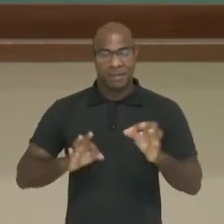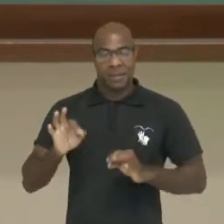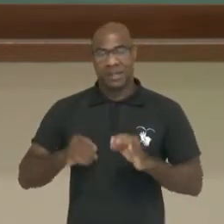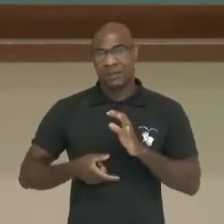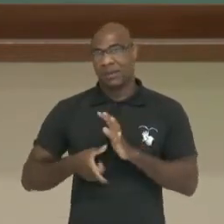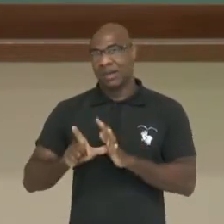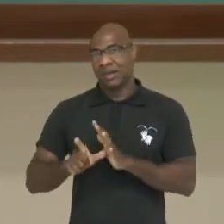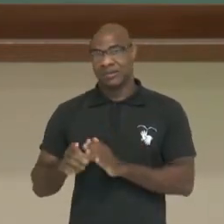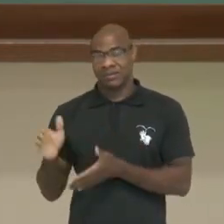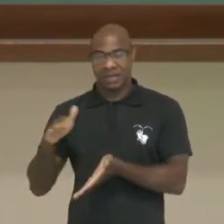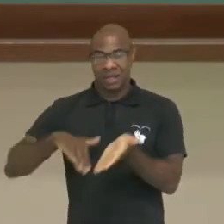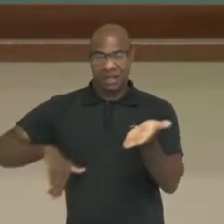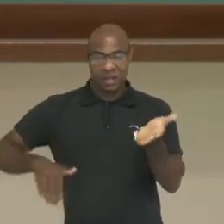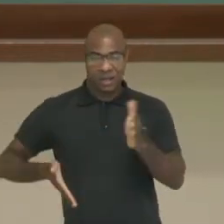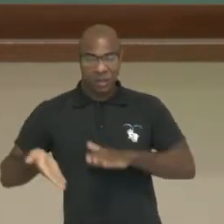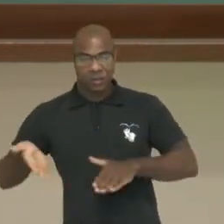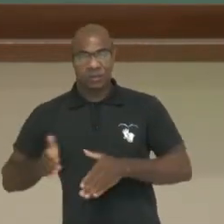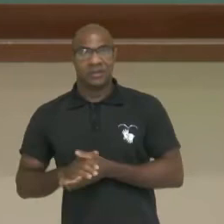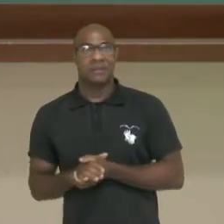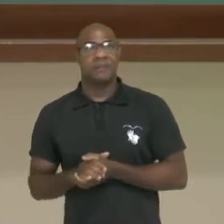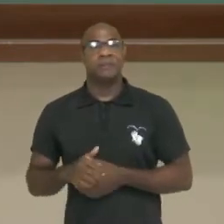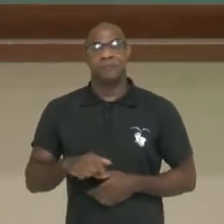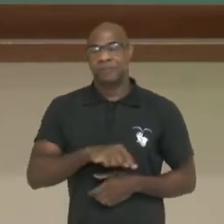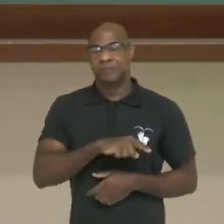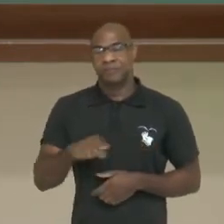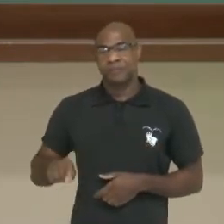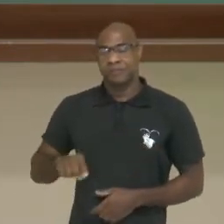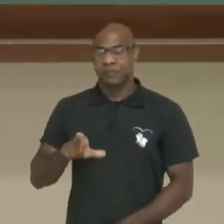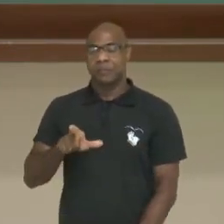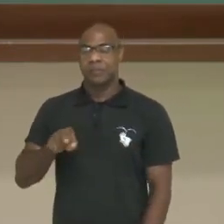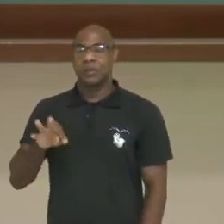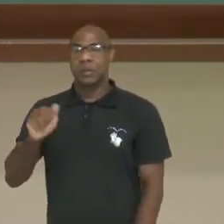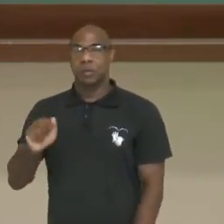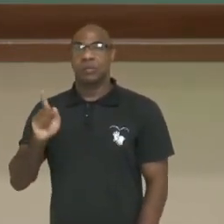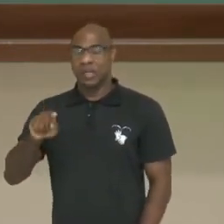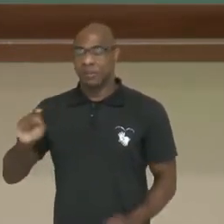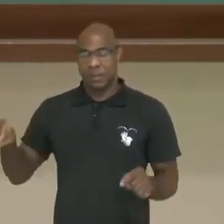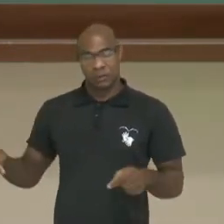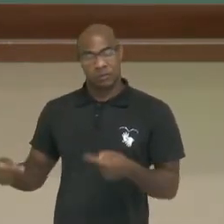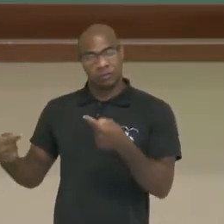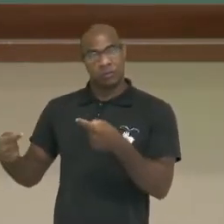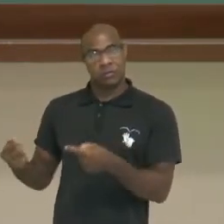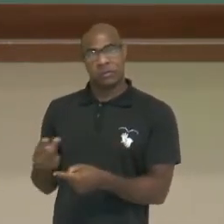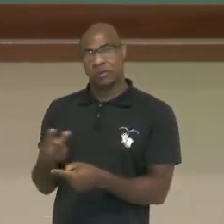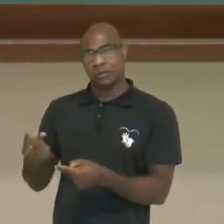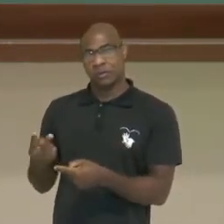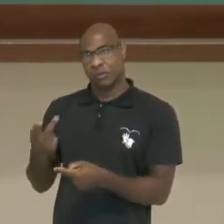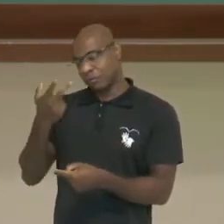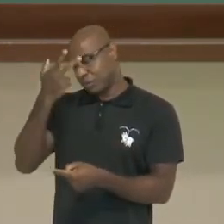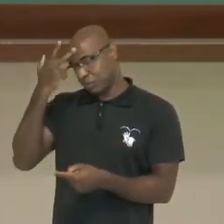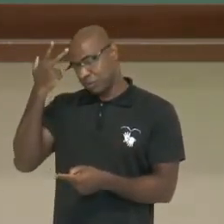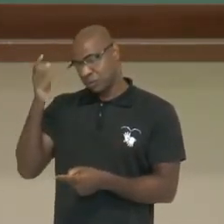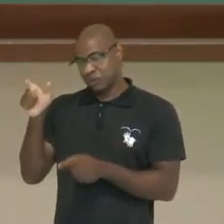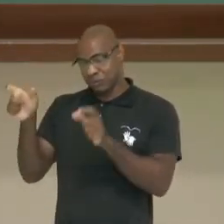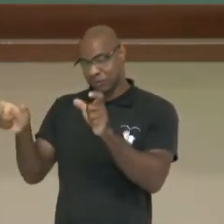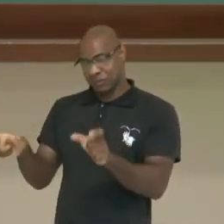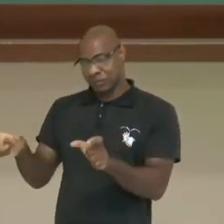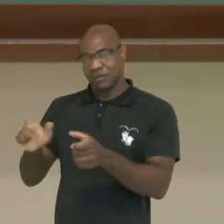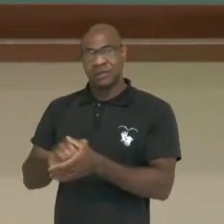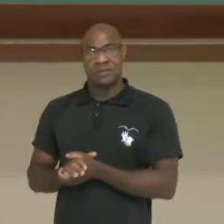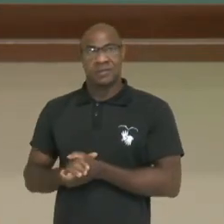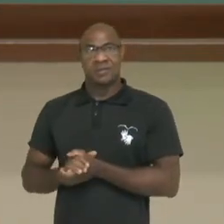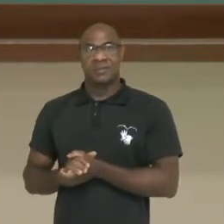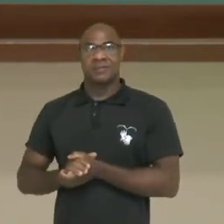uma luta propriamente dita. E a luta, por si só, é uma disputa entre dois atletas, ok? Acho que ficou